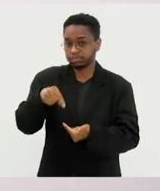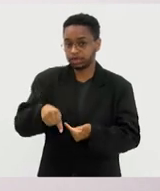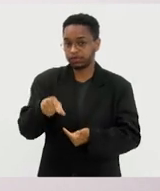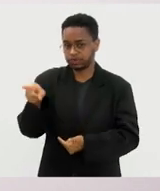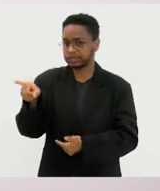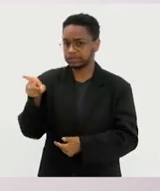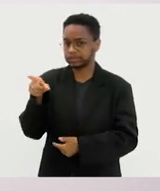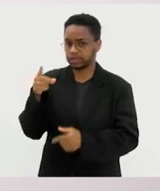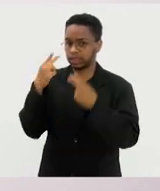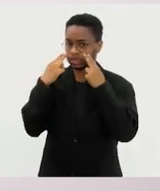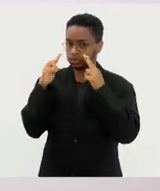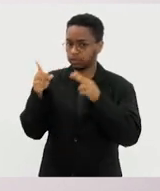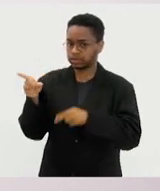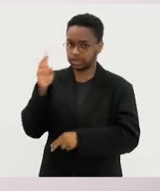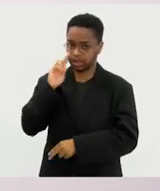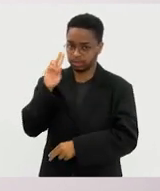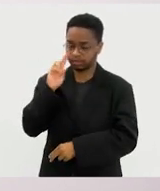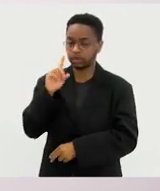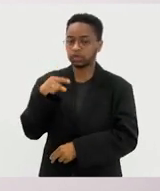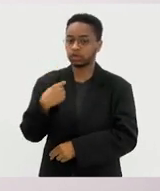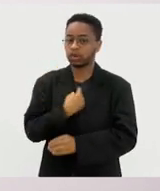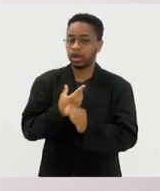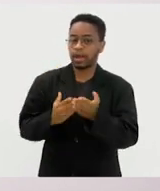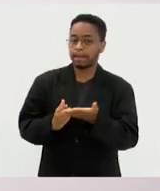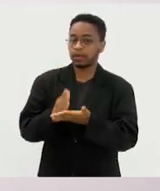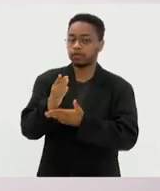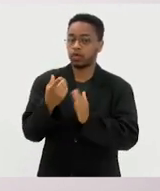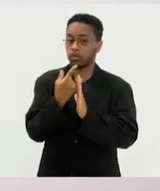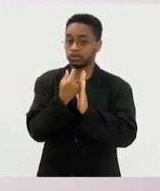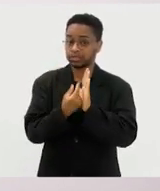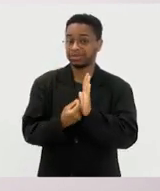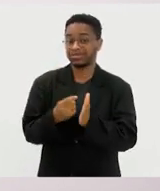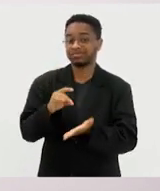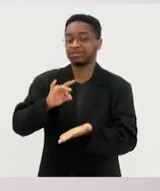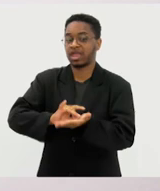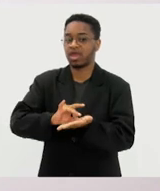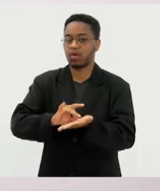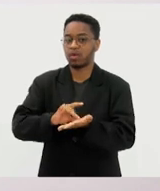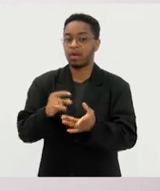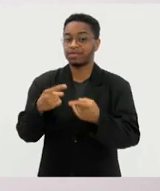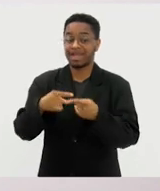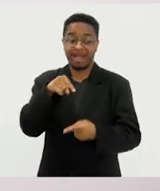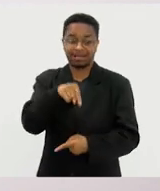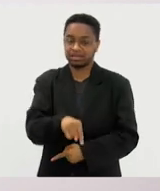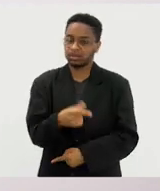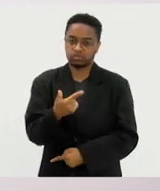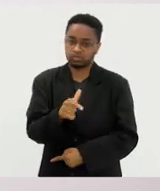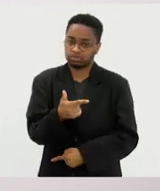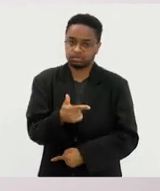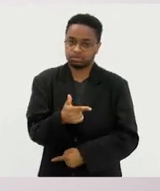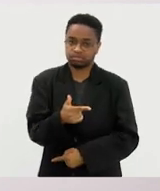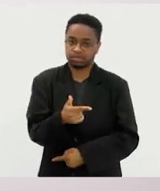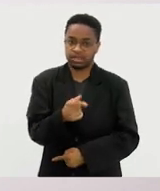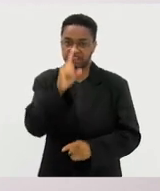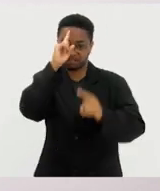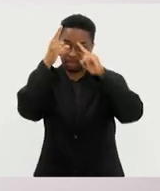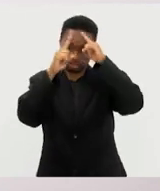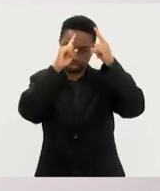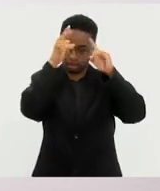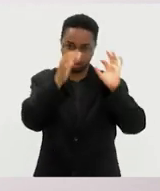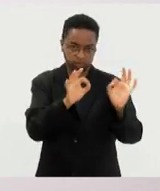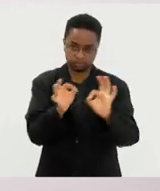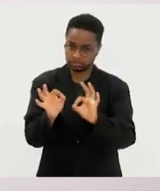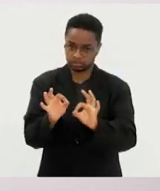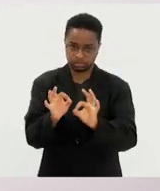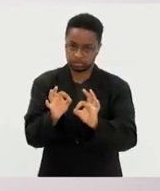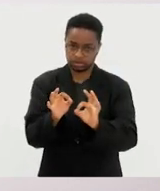disso, nós aprovamos um orçamento realista. Essa casa não criou receita. Pela primeira vez, desde que eu estou aqui.